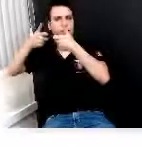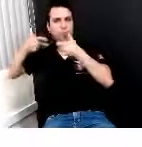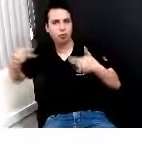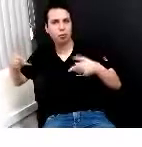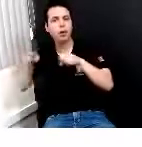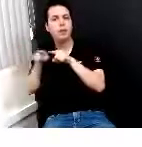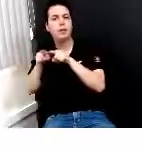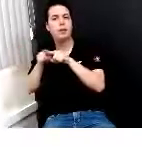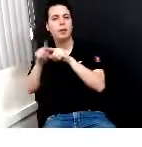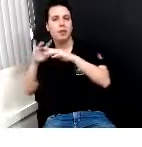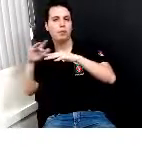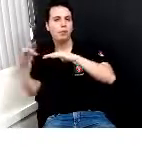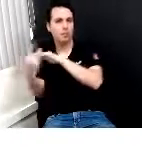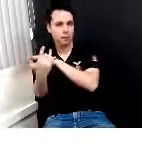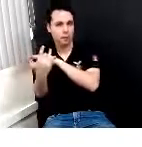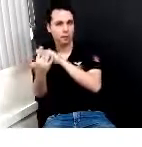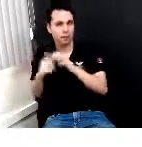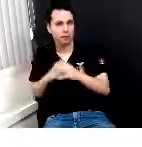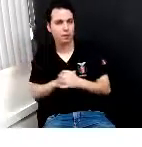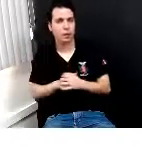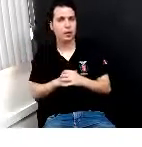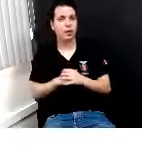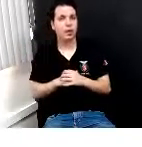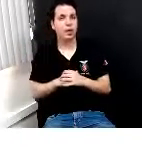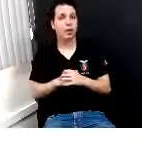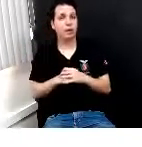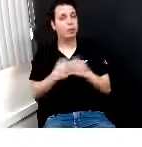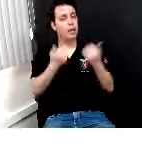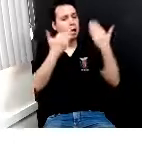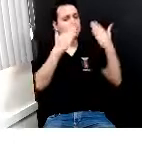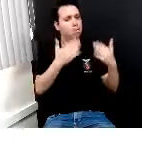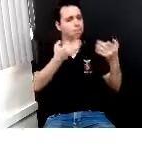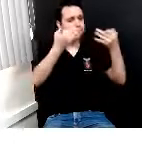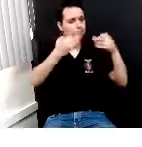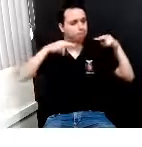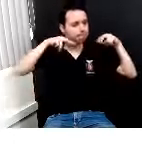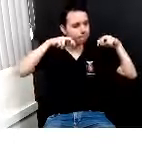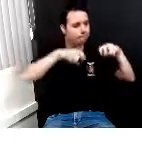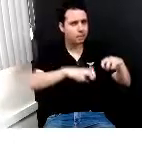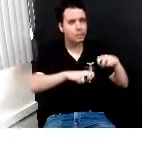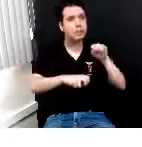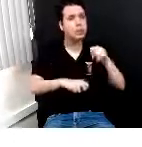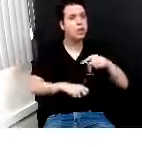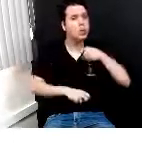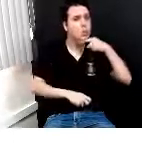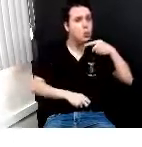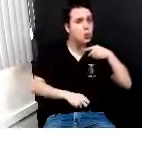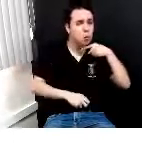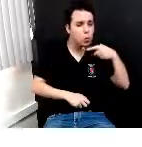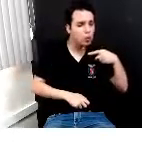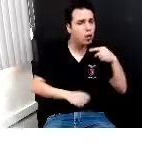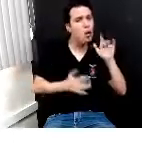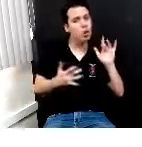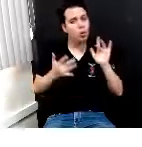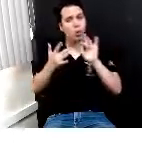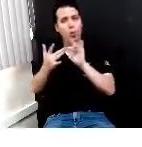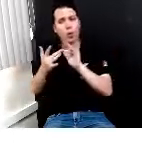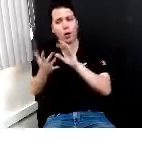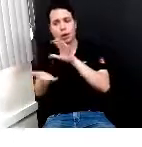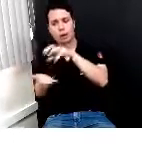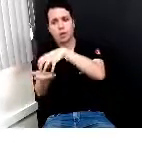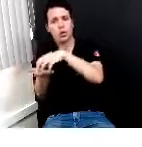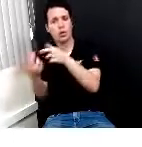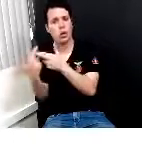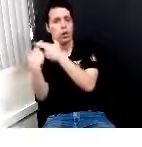da análise crítica. Então, na dúvida, contate o professor de ciências da natureza, contate o setor responsável das outras